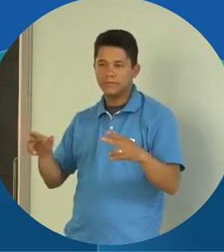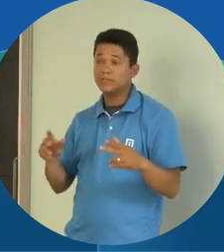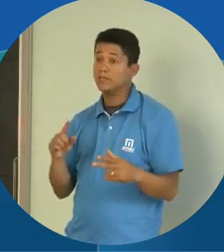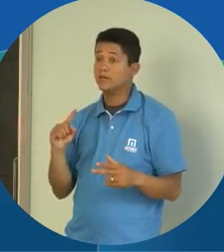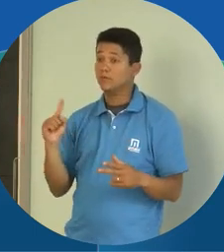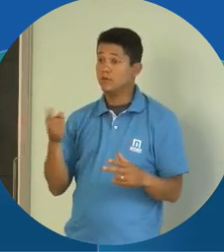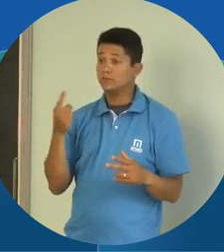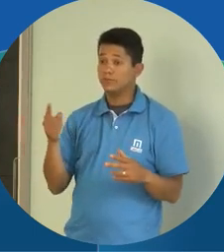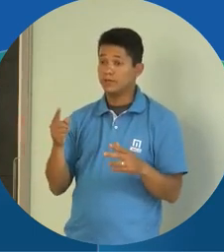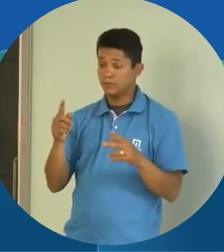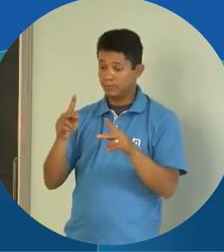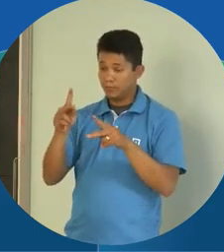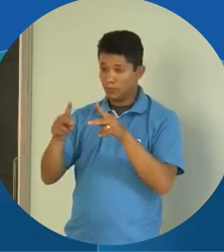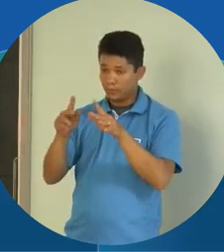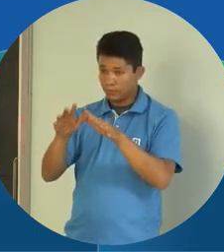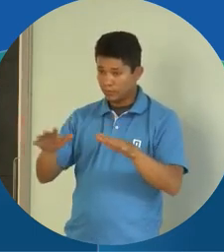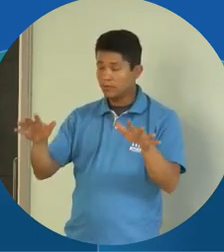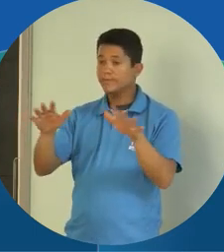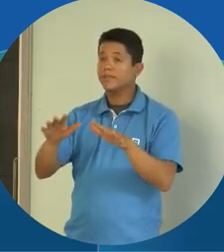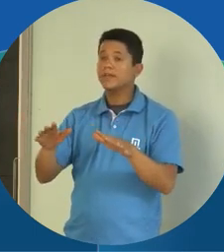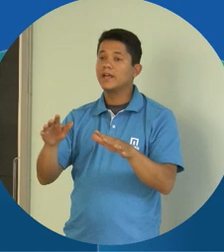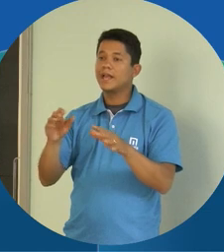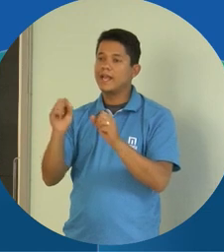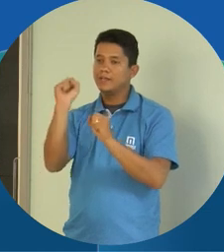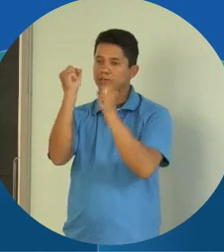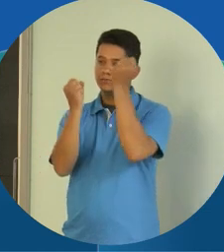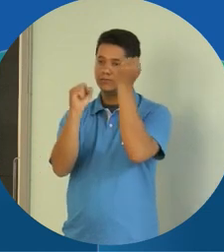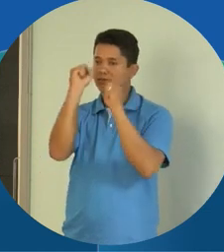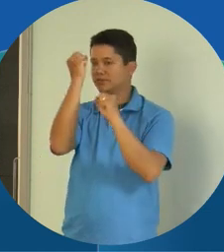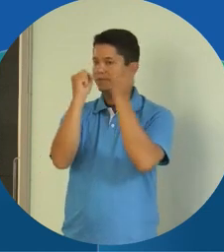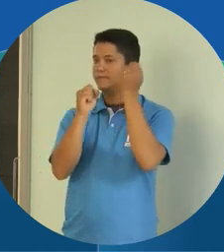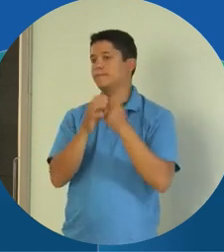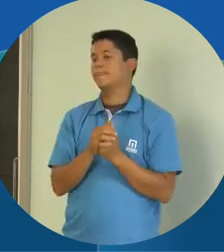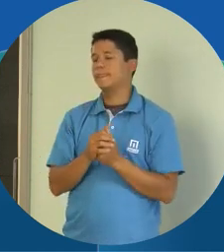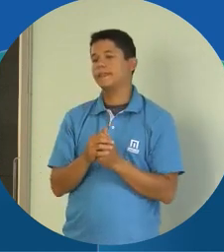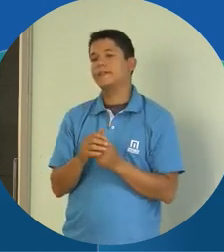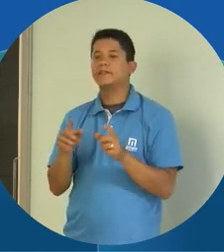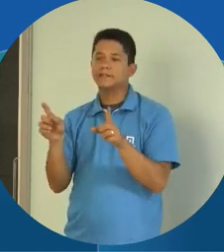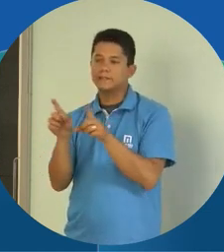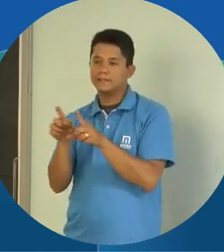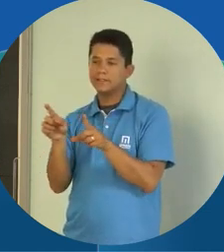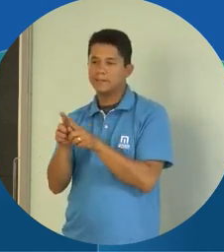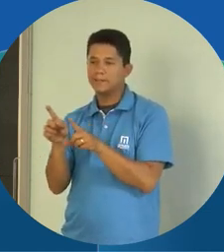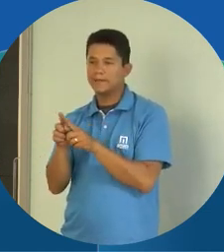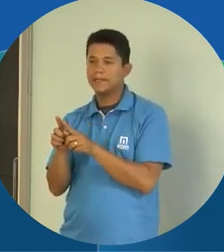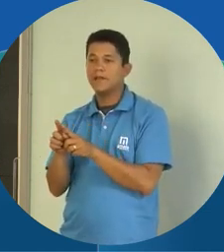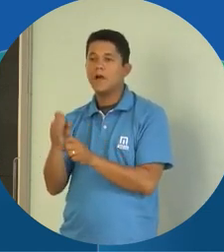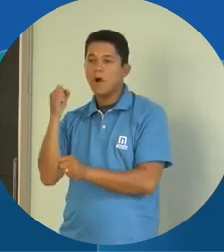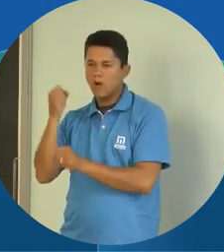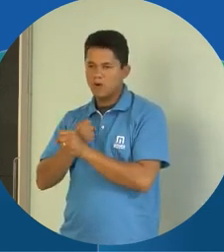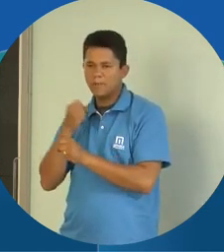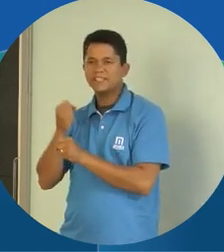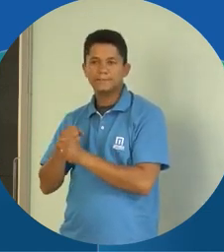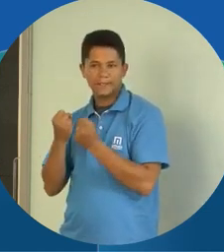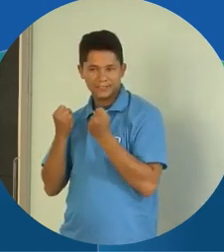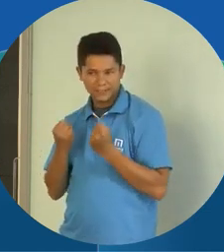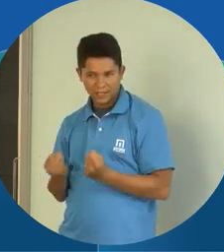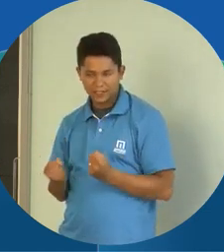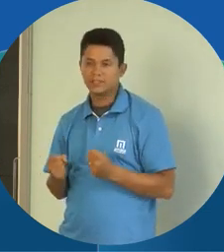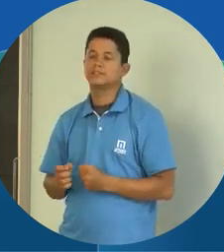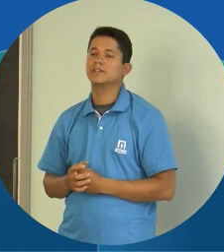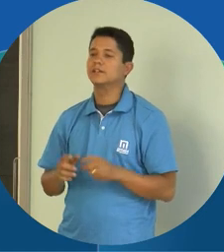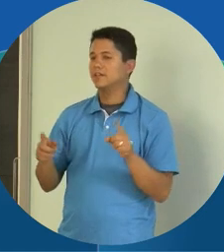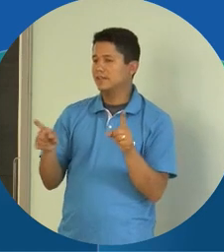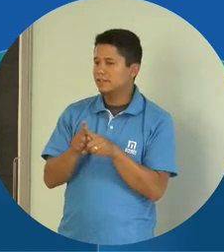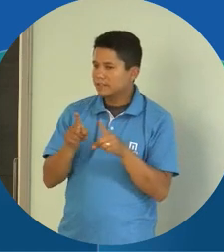a parte de indústria e parte de obras pesadas mesmo. É da gente trabalhar também